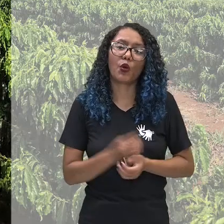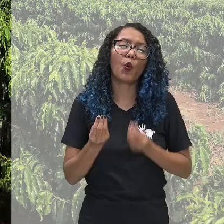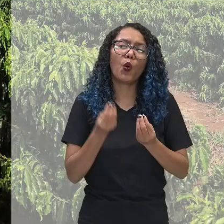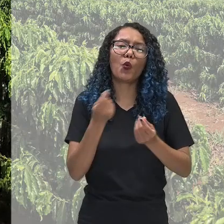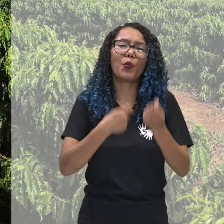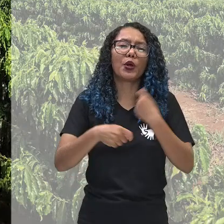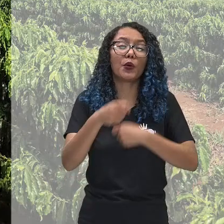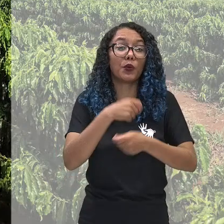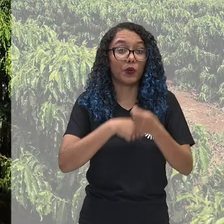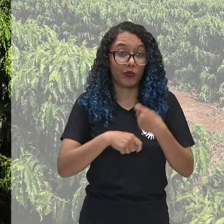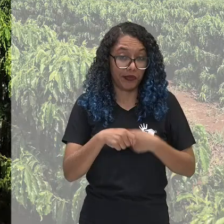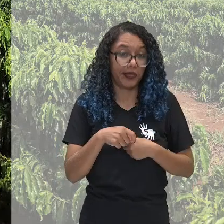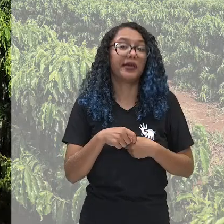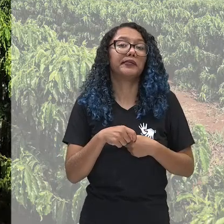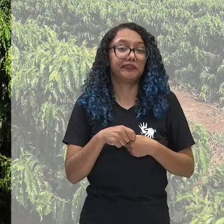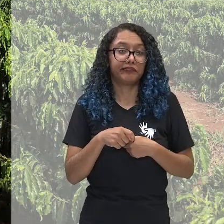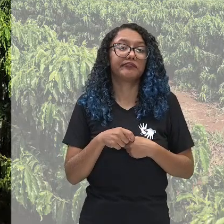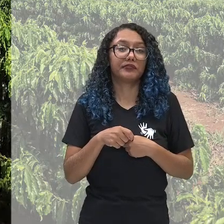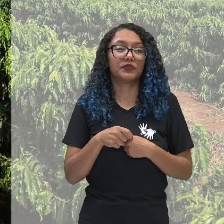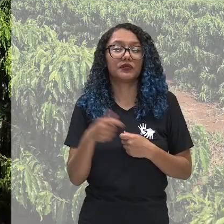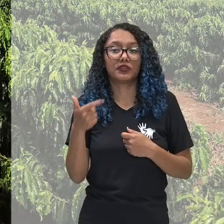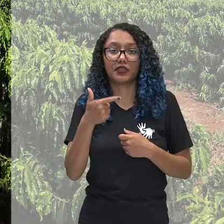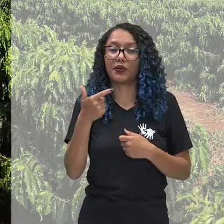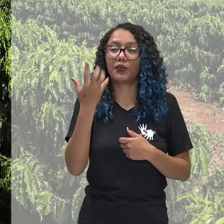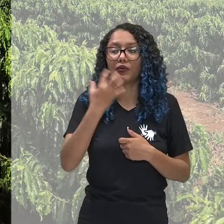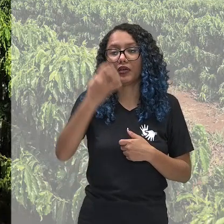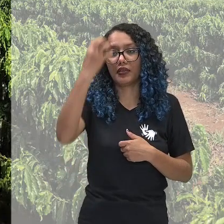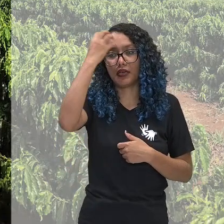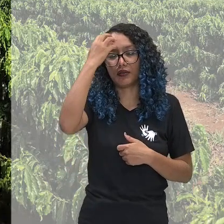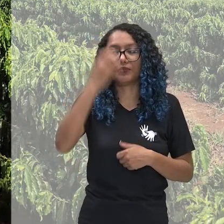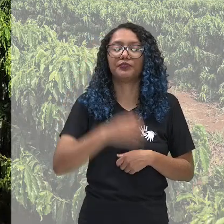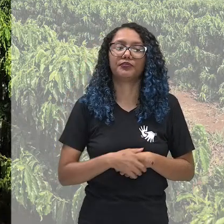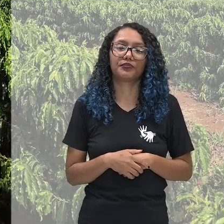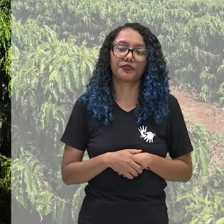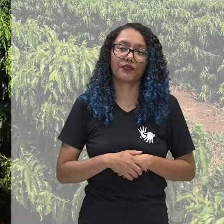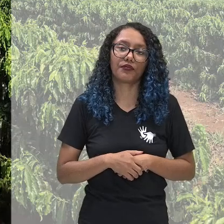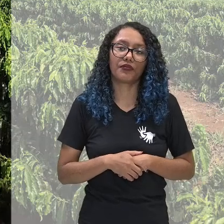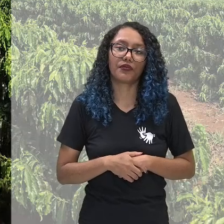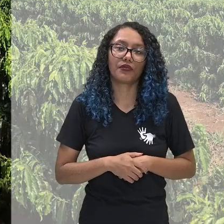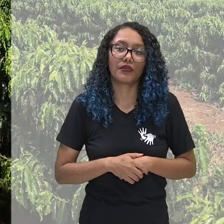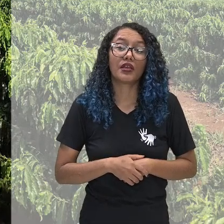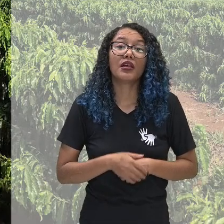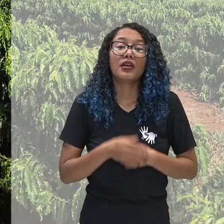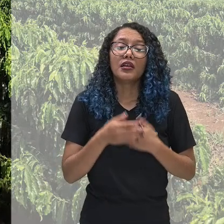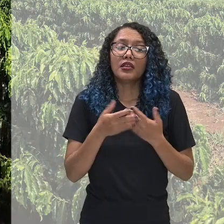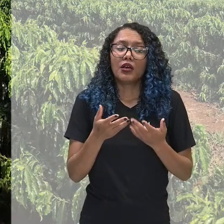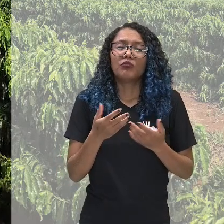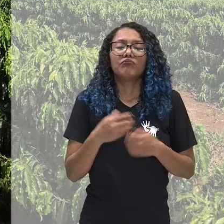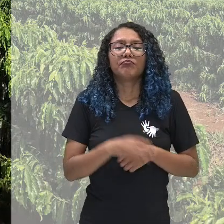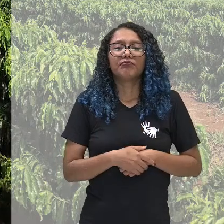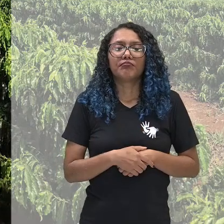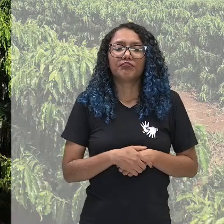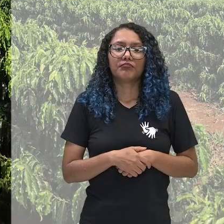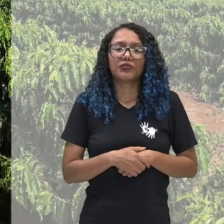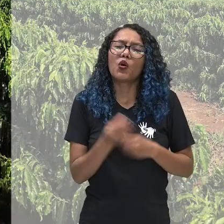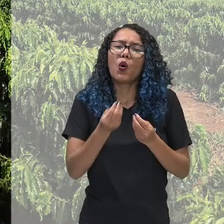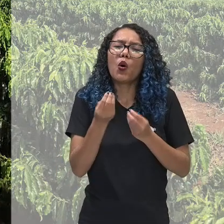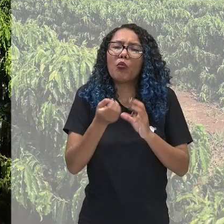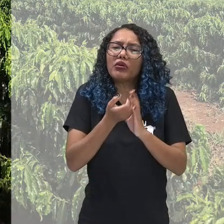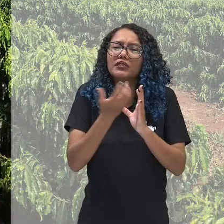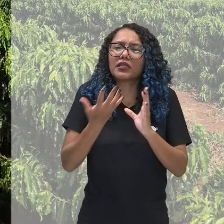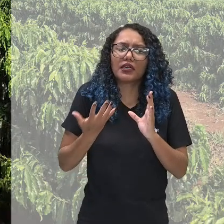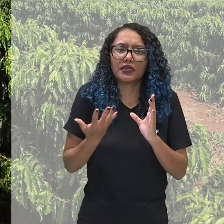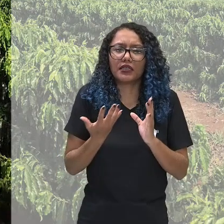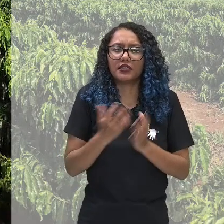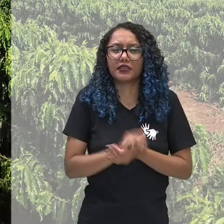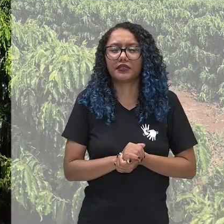Segundo Reinado. Quando a gente fala sobre a economia do Segundo Reinado, a gente fala diretamente ali sobre o café,